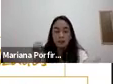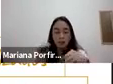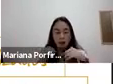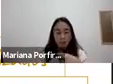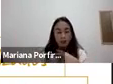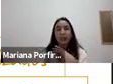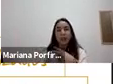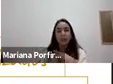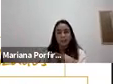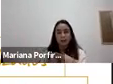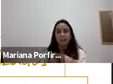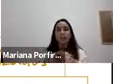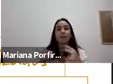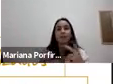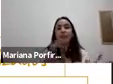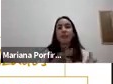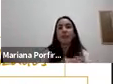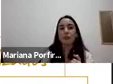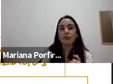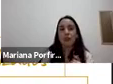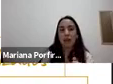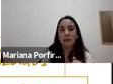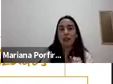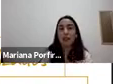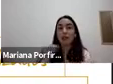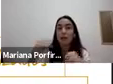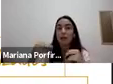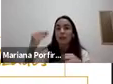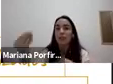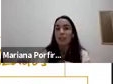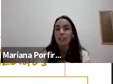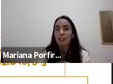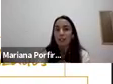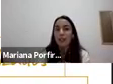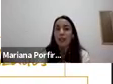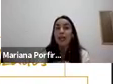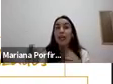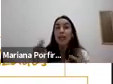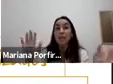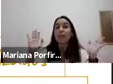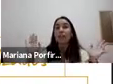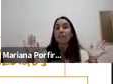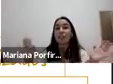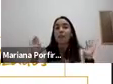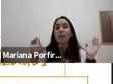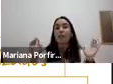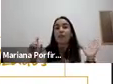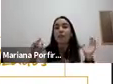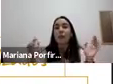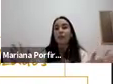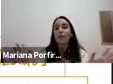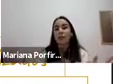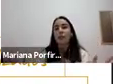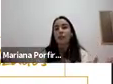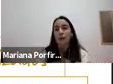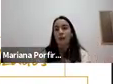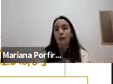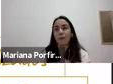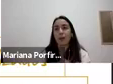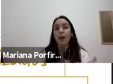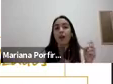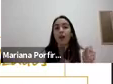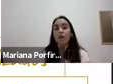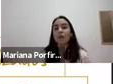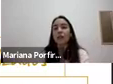Se para uma criança sem síndrome de Down isso é importante, Imagine só para uma criança com síndrome de